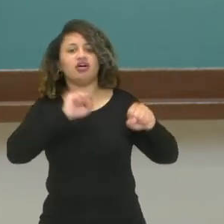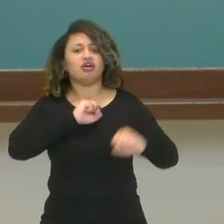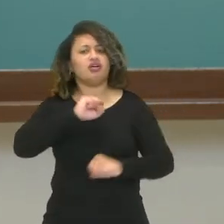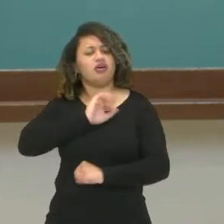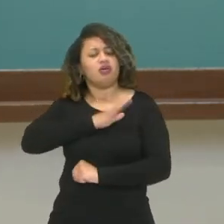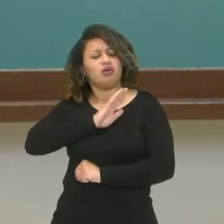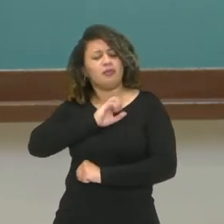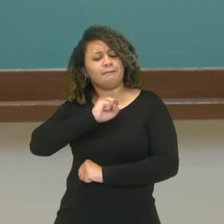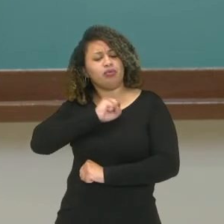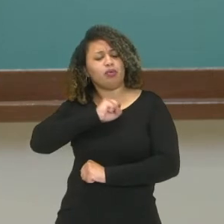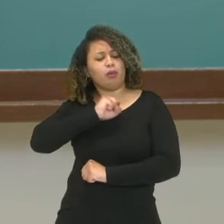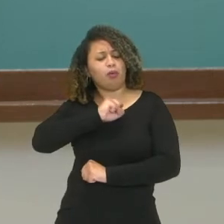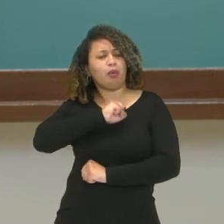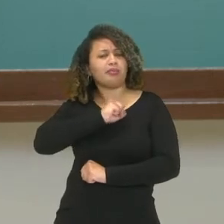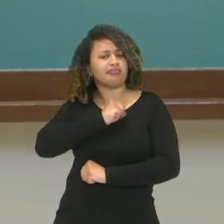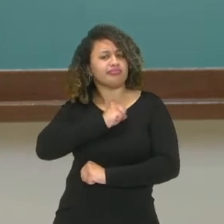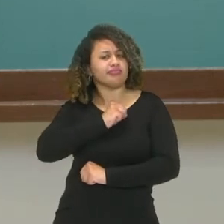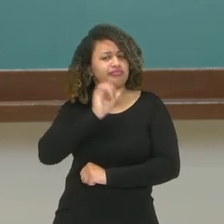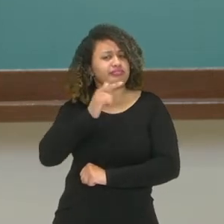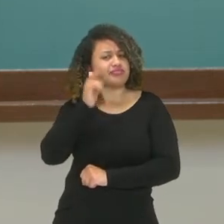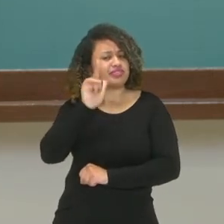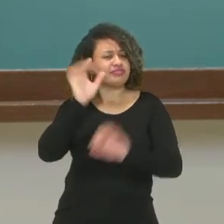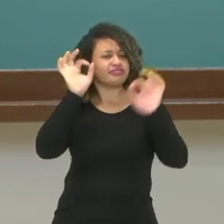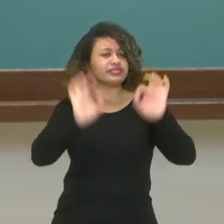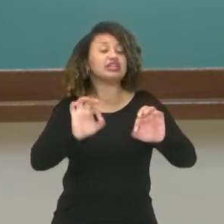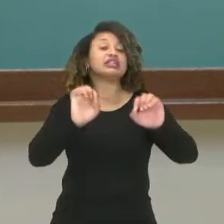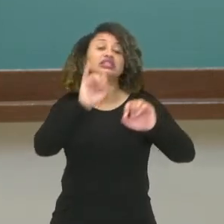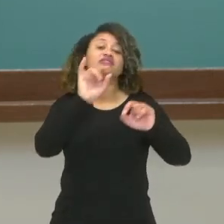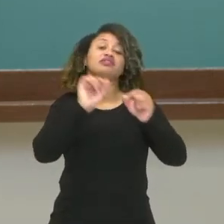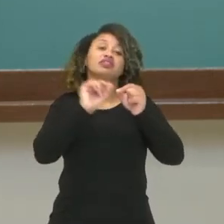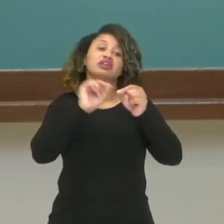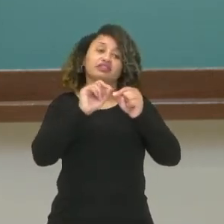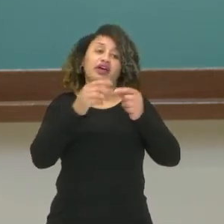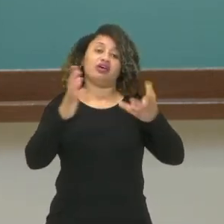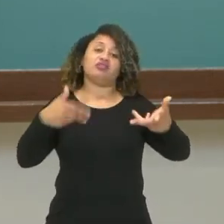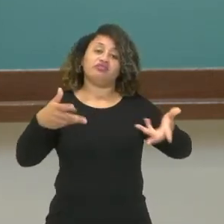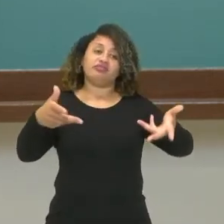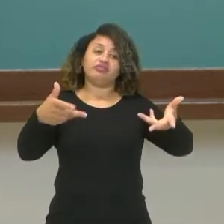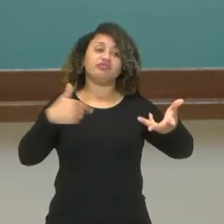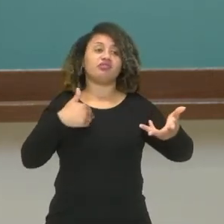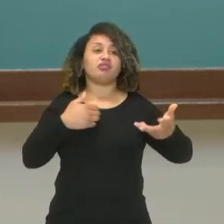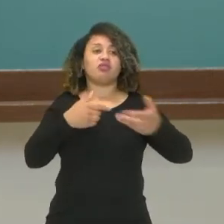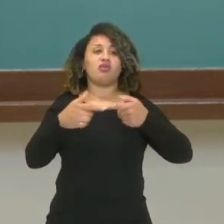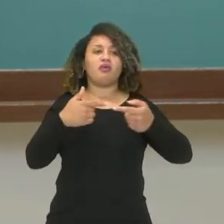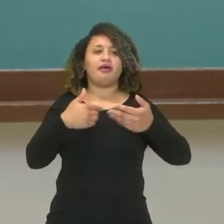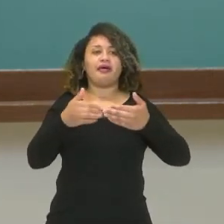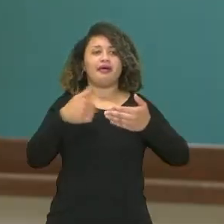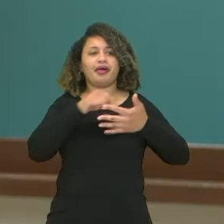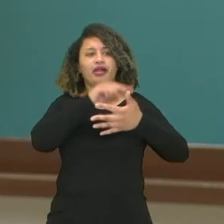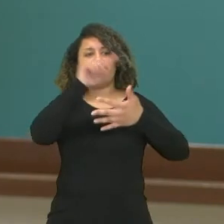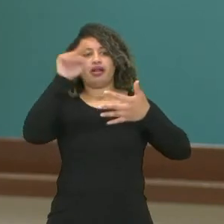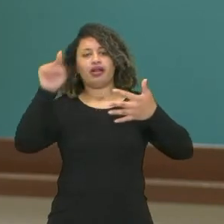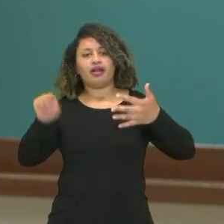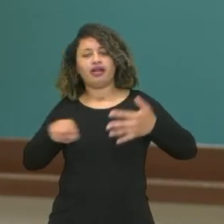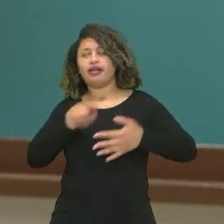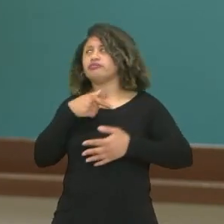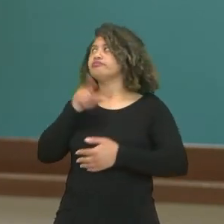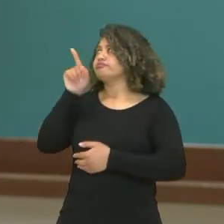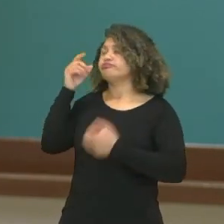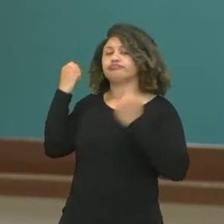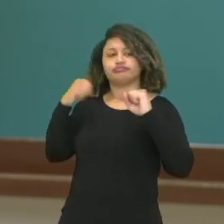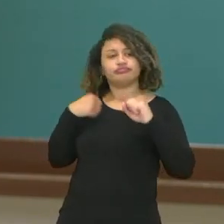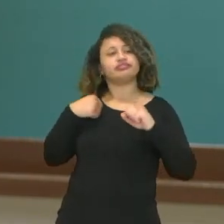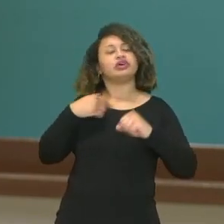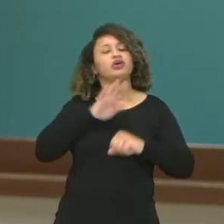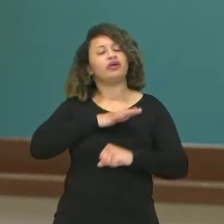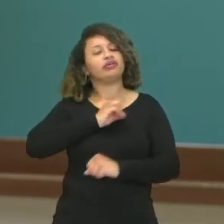cardíaco aumentou aí? Com certeza, né? Se fizeram em velocidade qualquer um desses, com certeza deve ter aumentado. Ah,